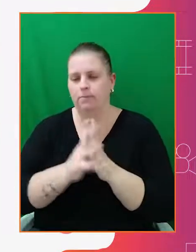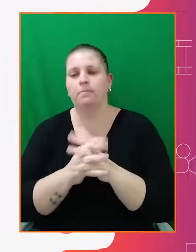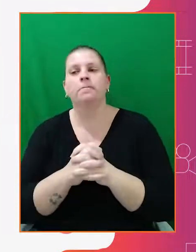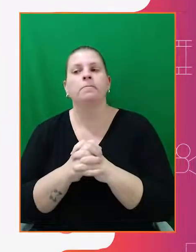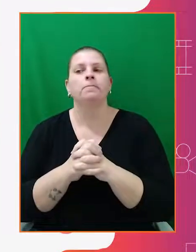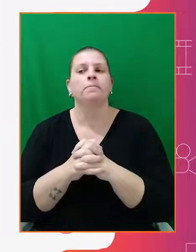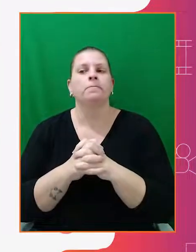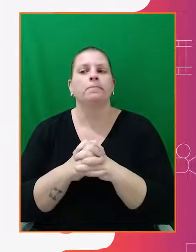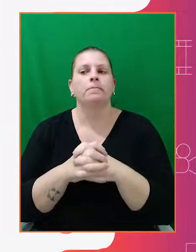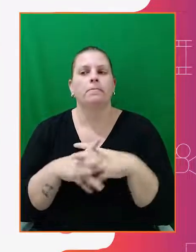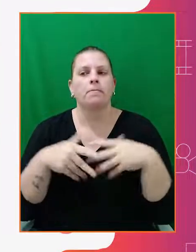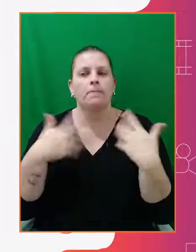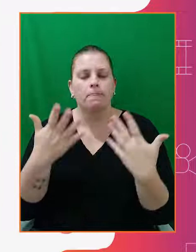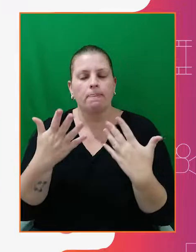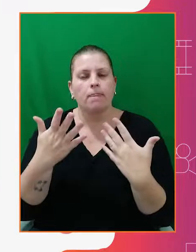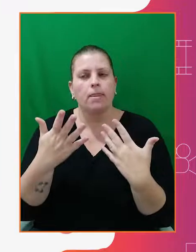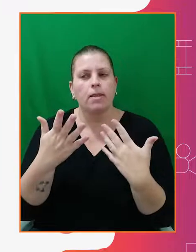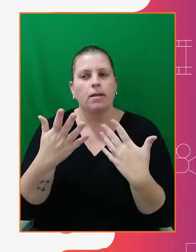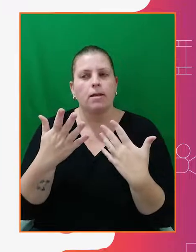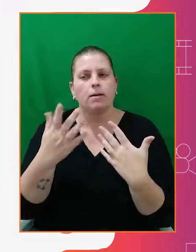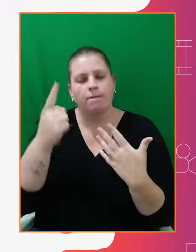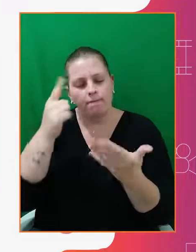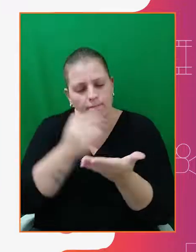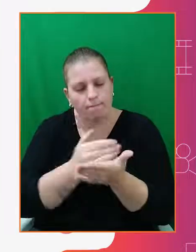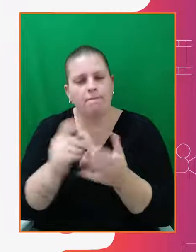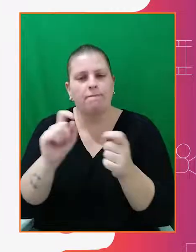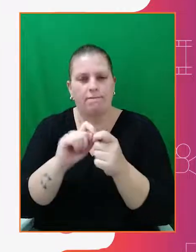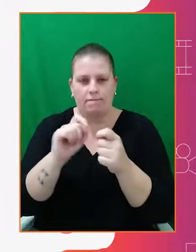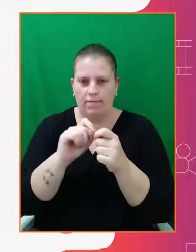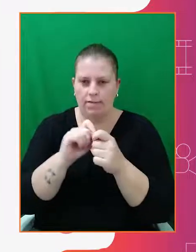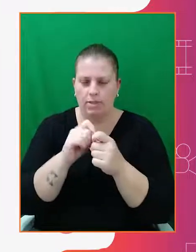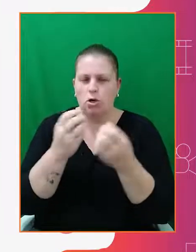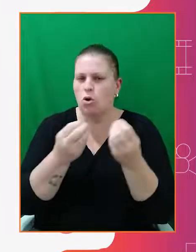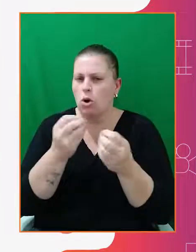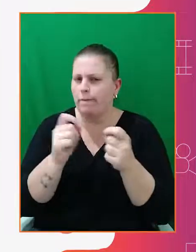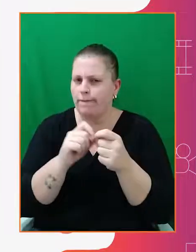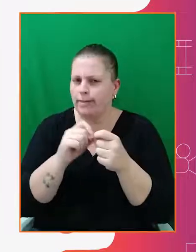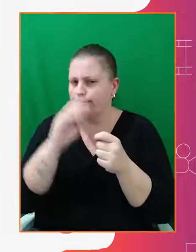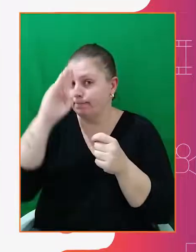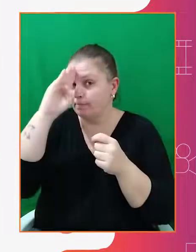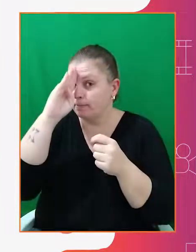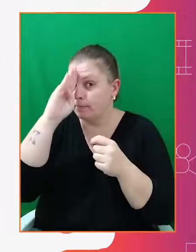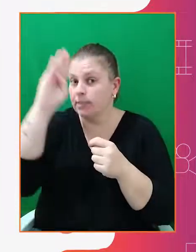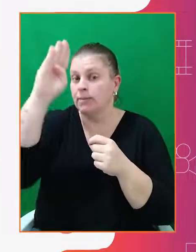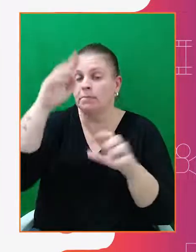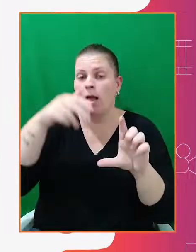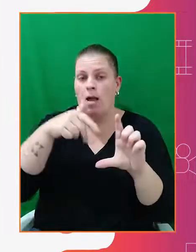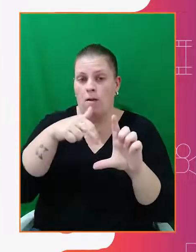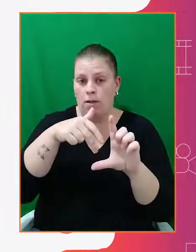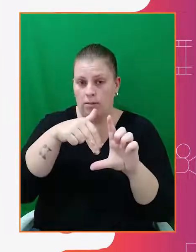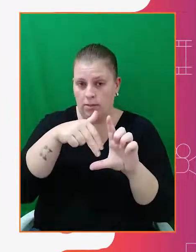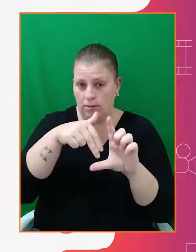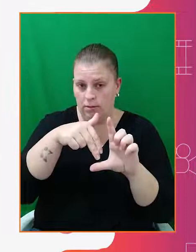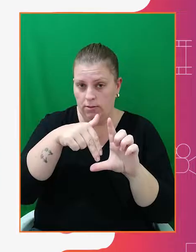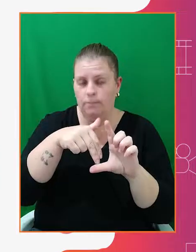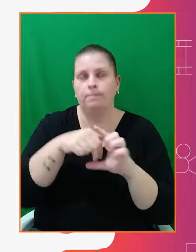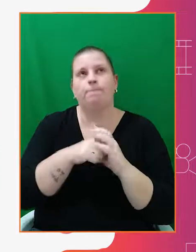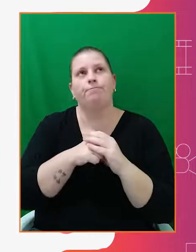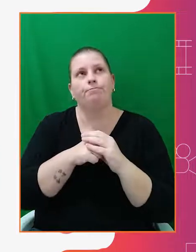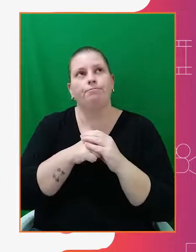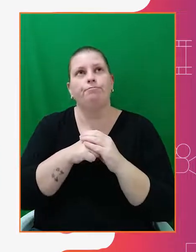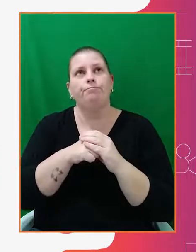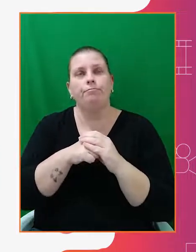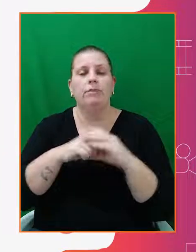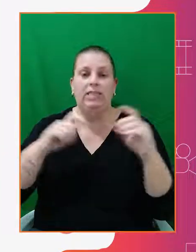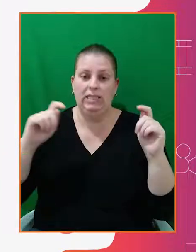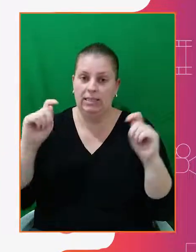Começando a fazer então o storyboard, acho que a primeira ideia que nós temos que ter em mente é qual vai ser o formato principal dessa animação. Nem